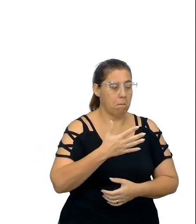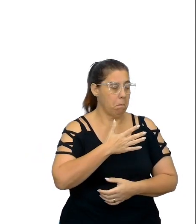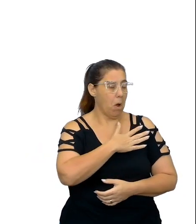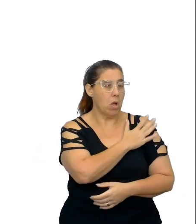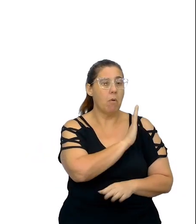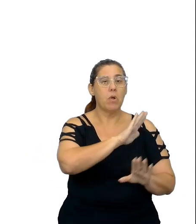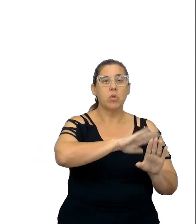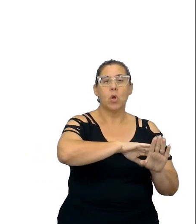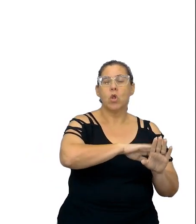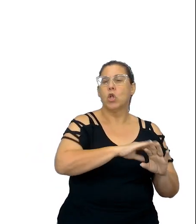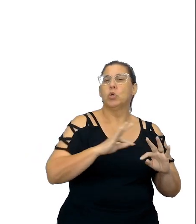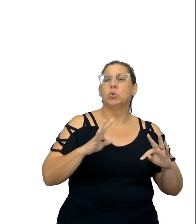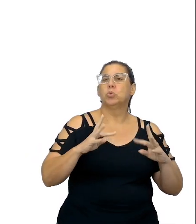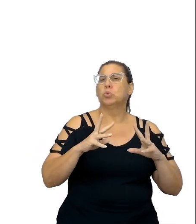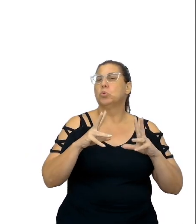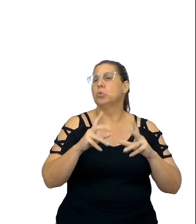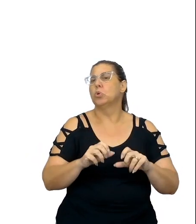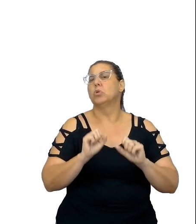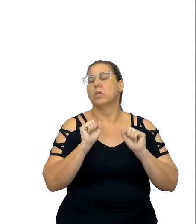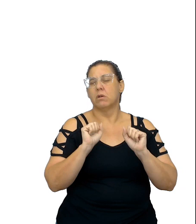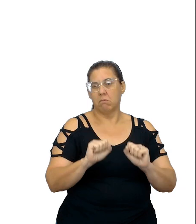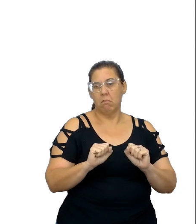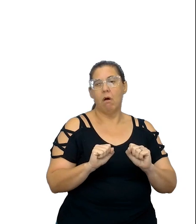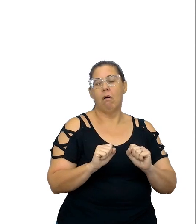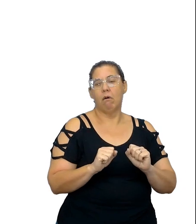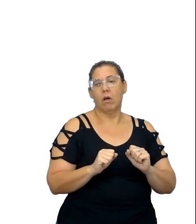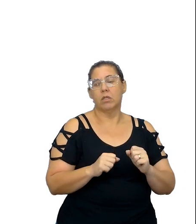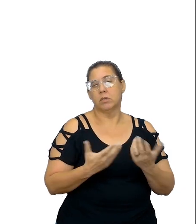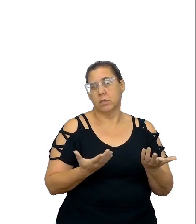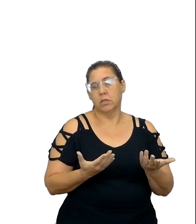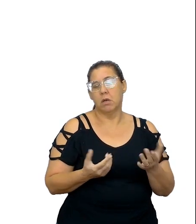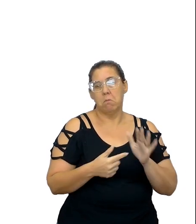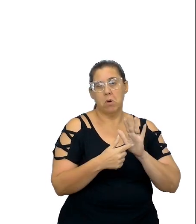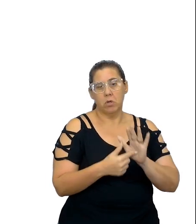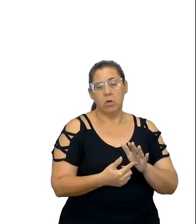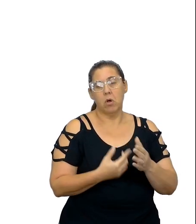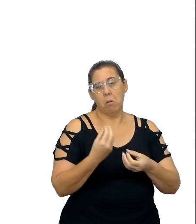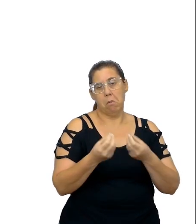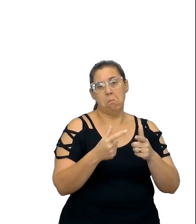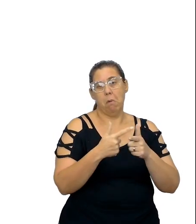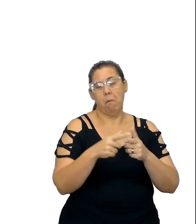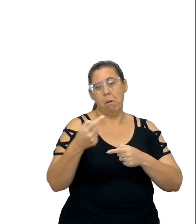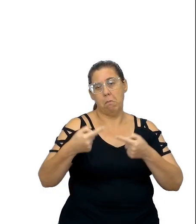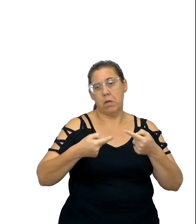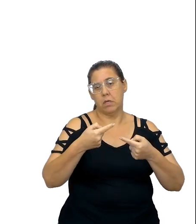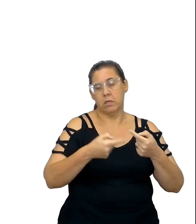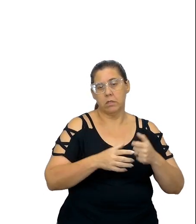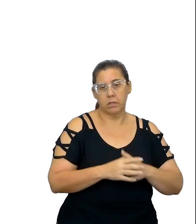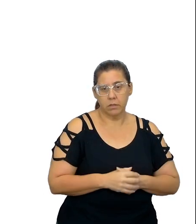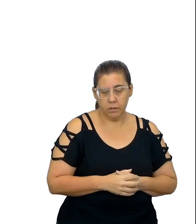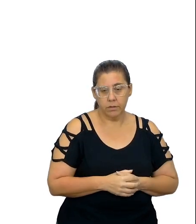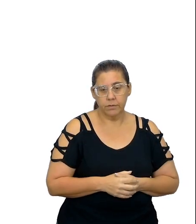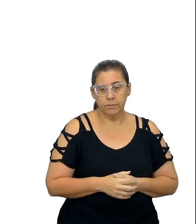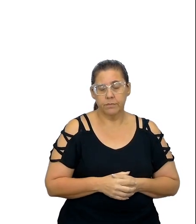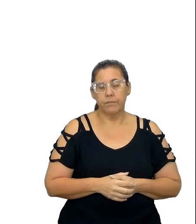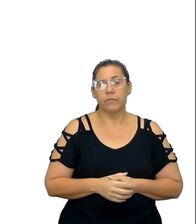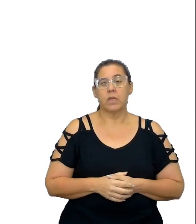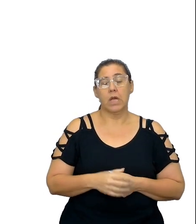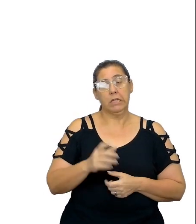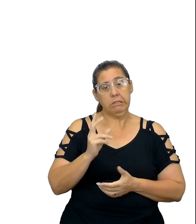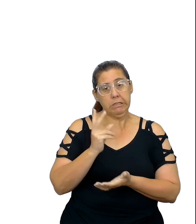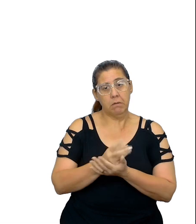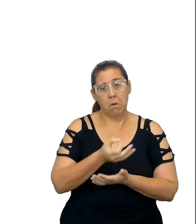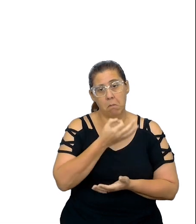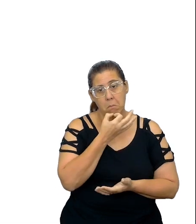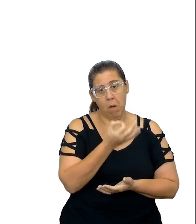ideologias, tudo aquilo que pode ser tratado como a questão de problemas a serem discutidos. A linguagem é sempre argumentar,